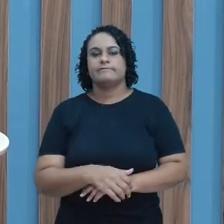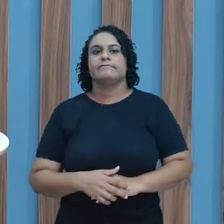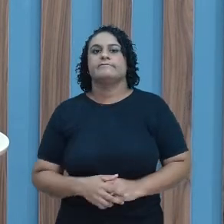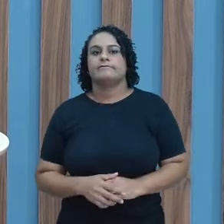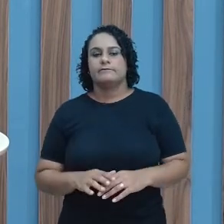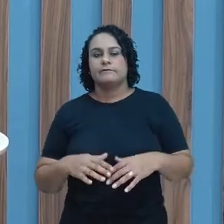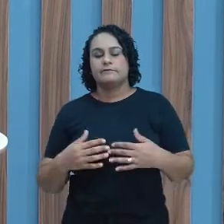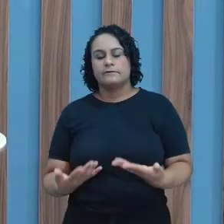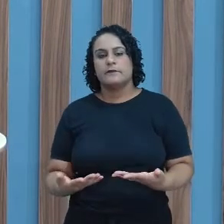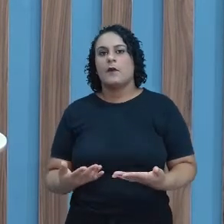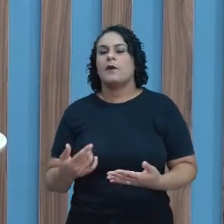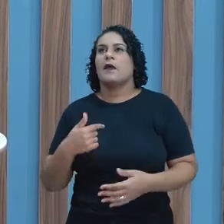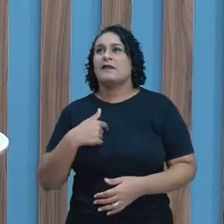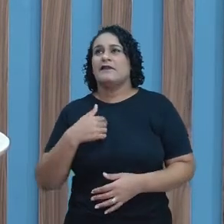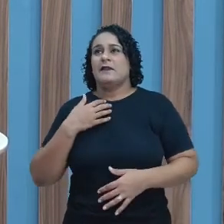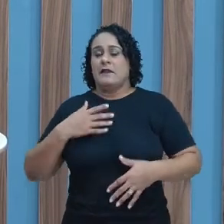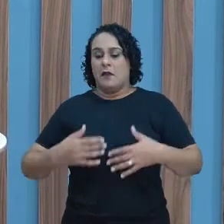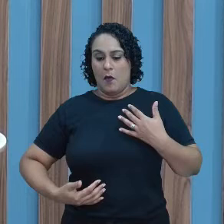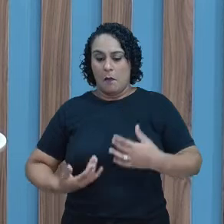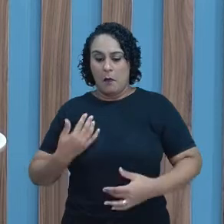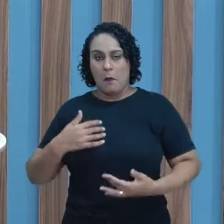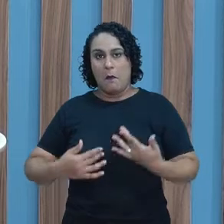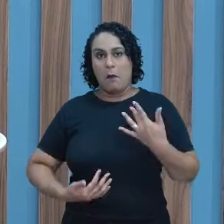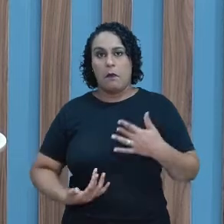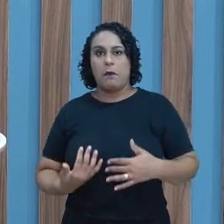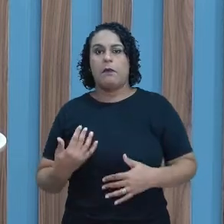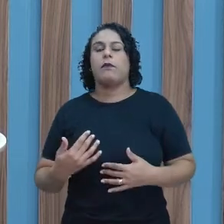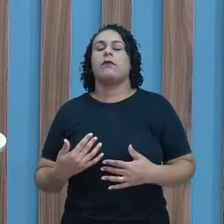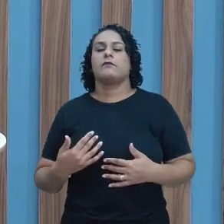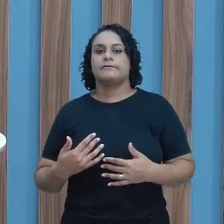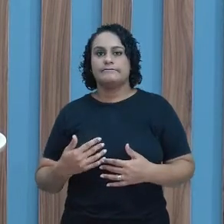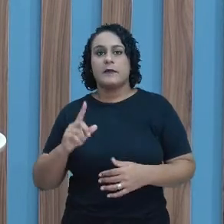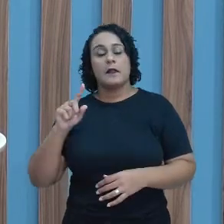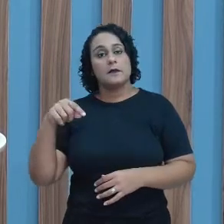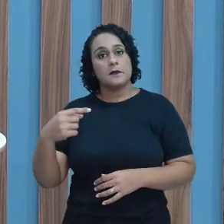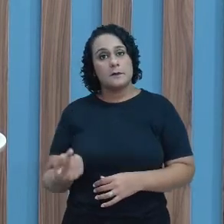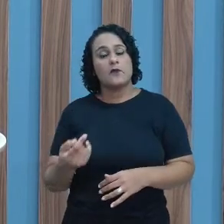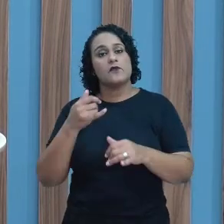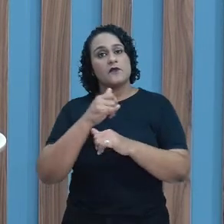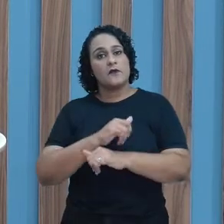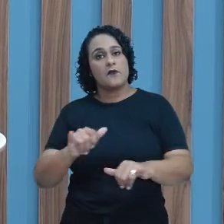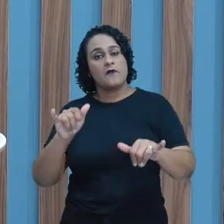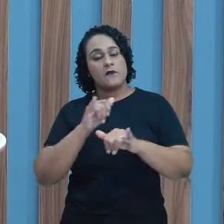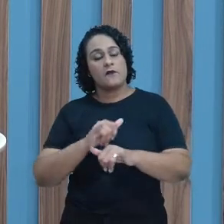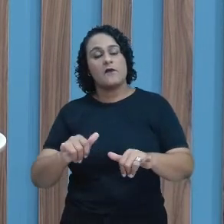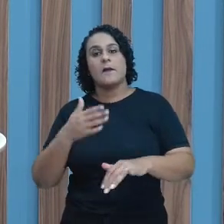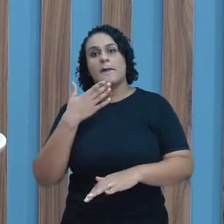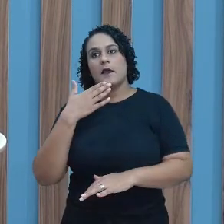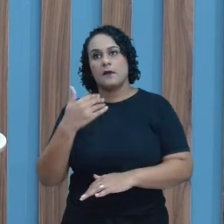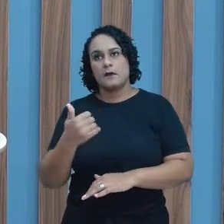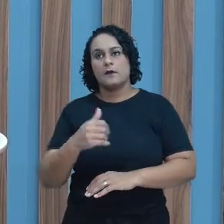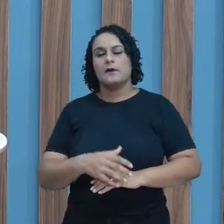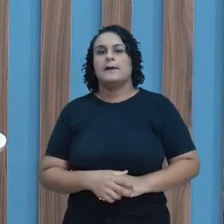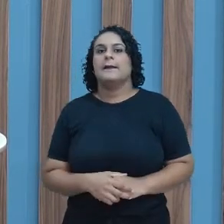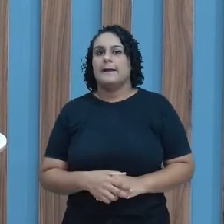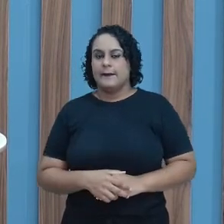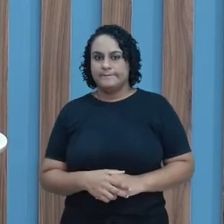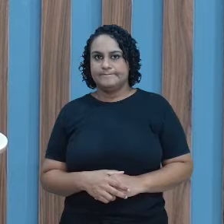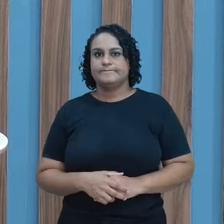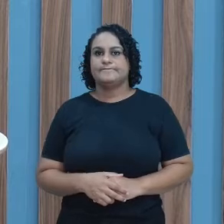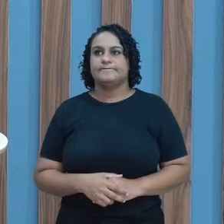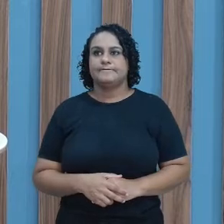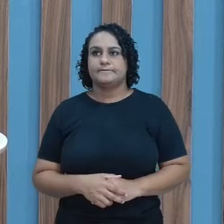corpo e traz grandes complicações. No decorrer do mês, nós vamos dar mais informações a respeito da leucemia. Temos também aí a questão